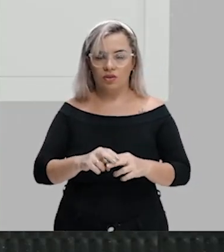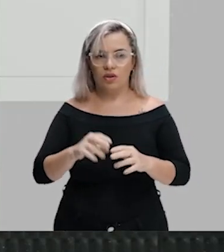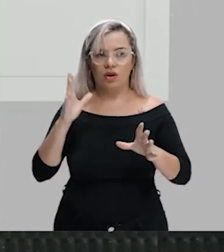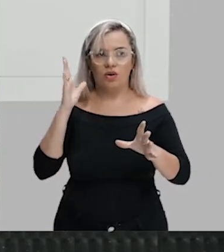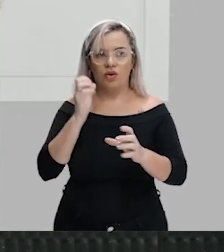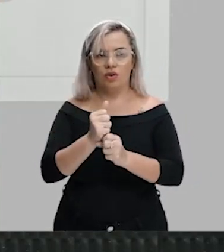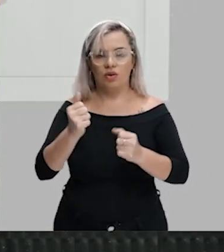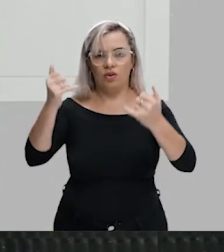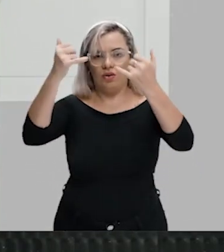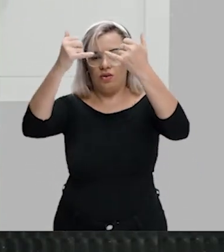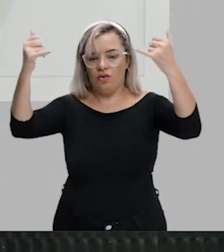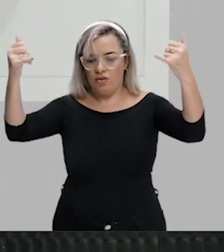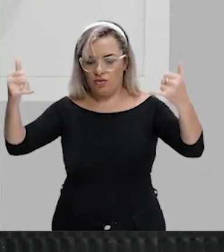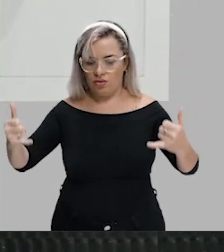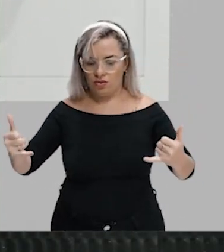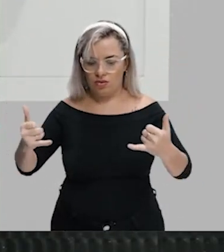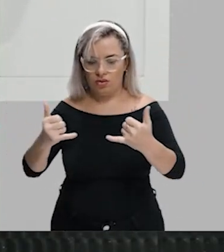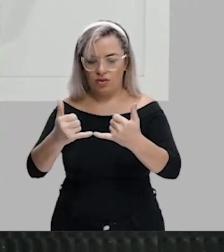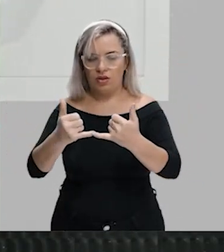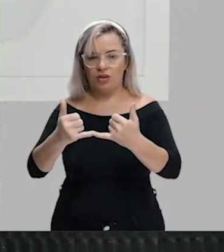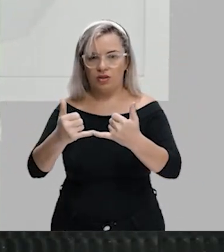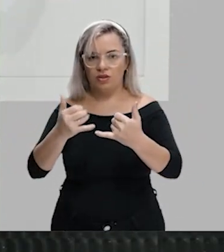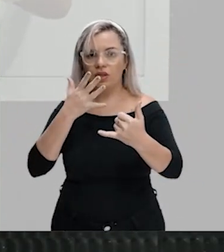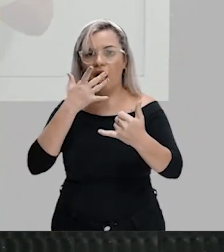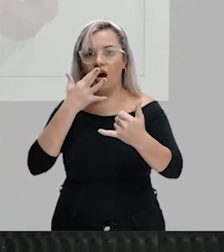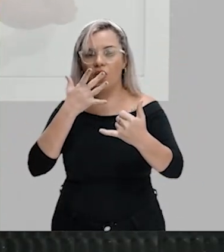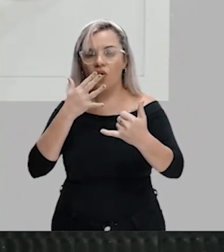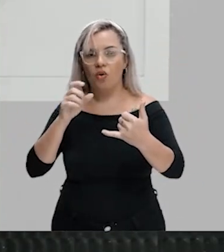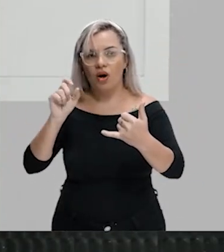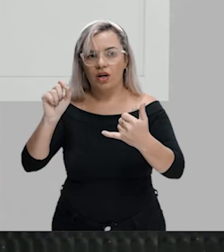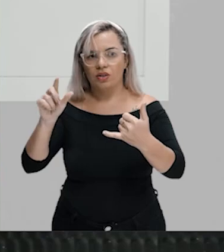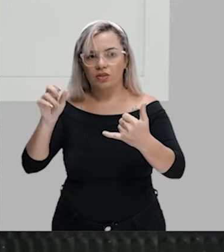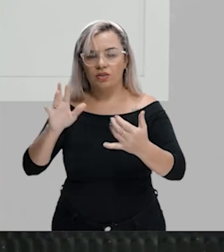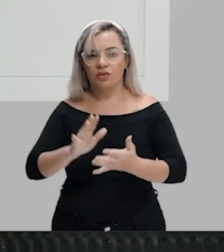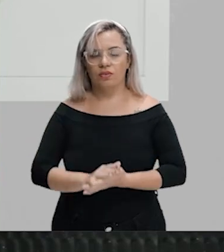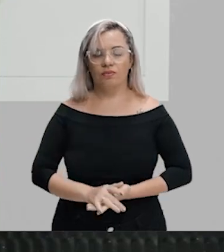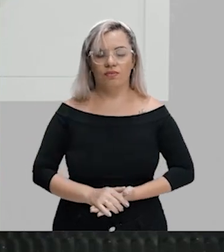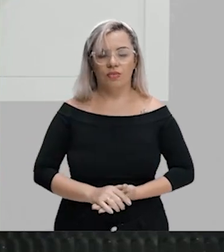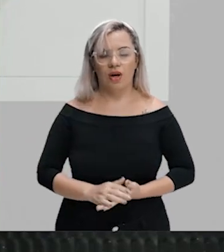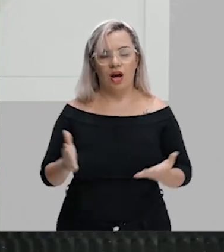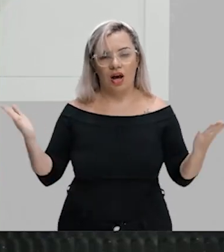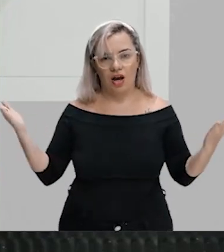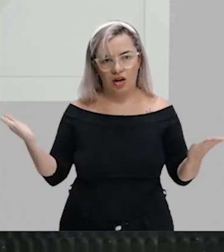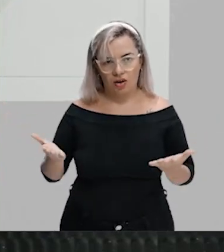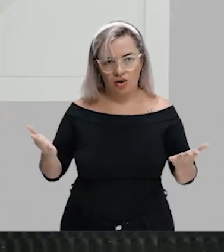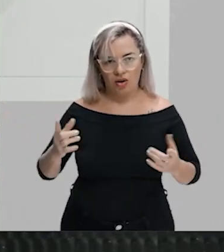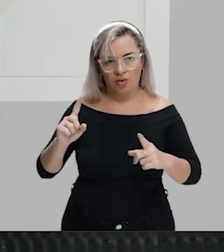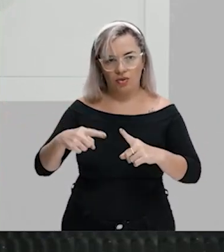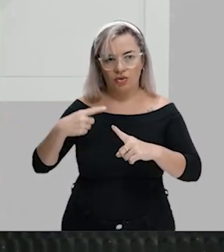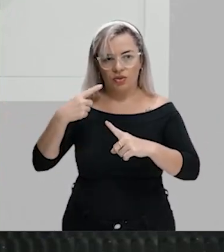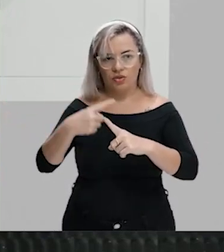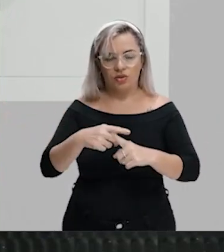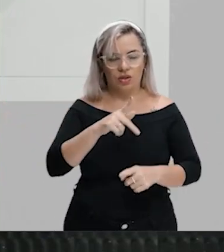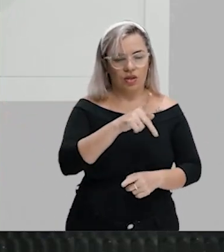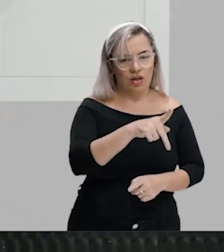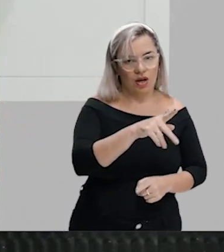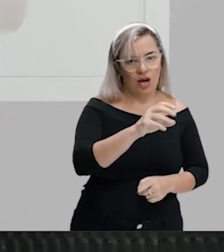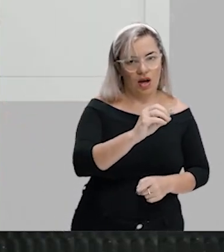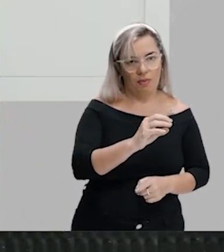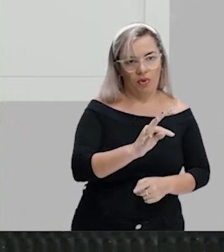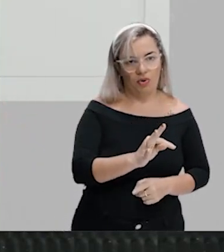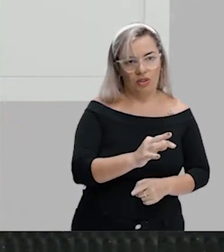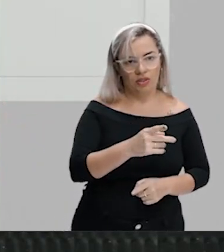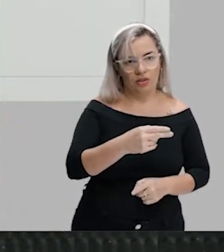né? Então, como é numericamente igual à área, basta eu multiplicar, ó, 4 vezes 10